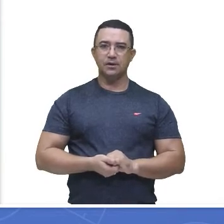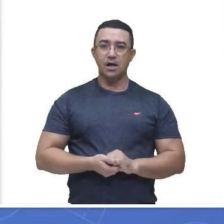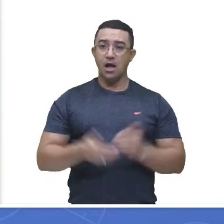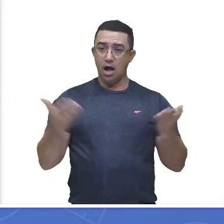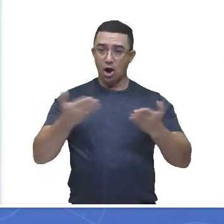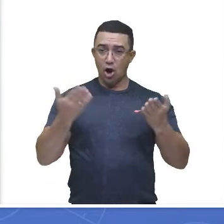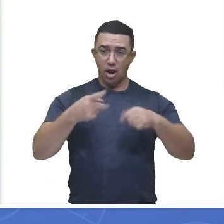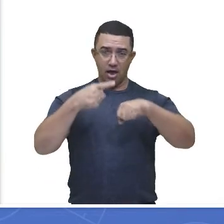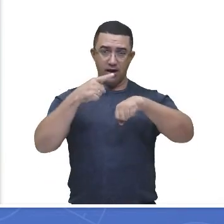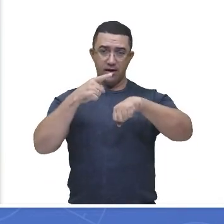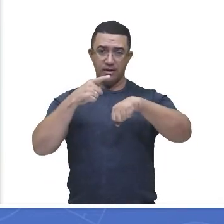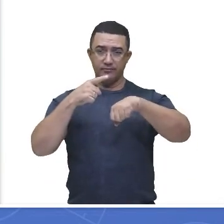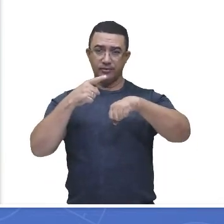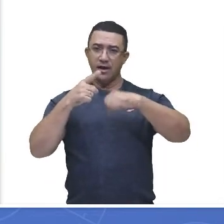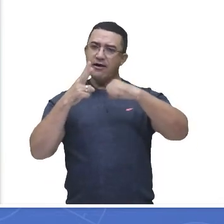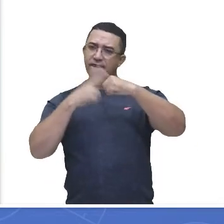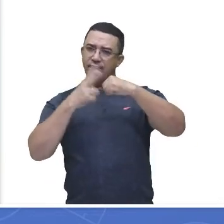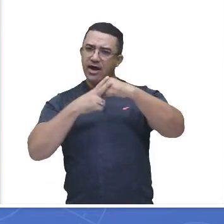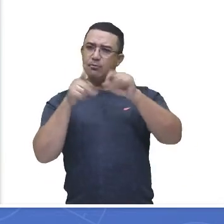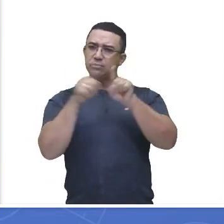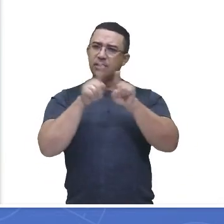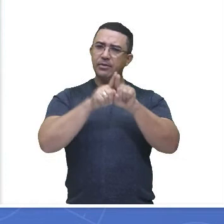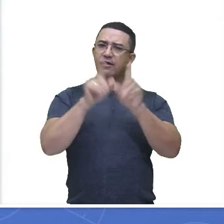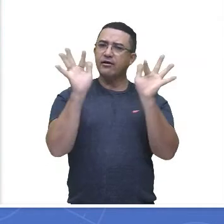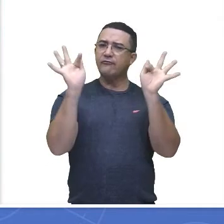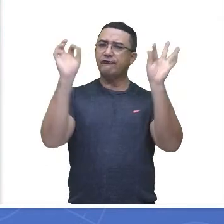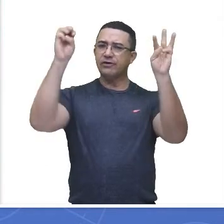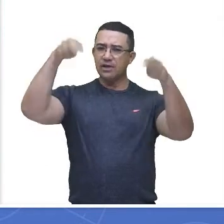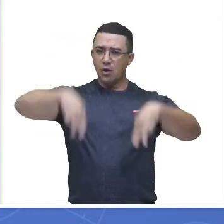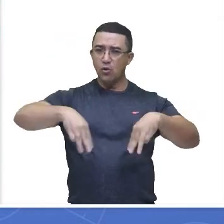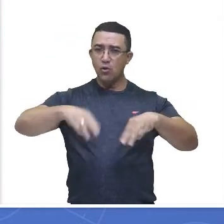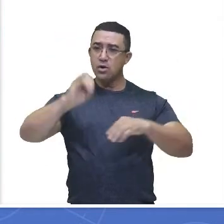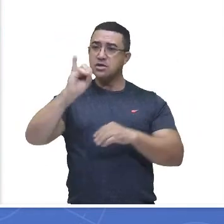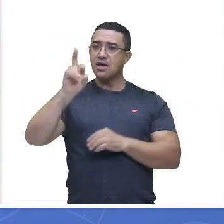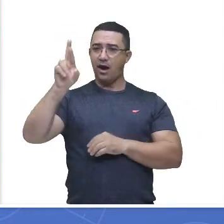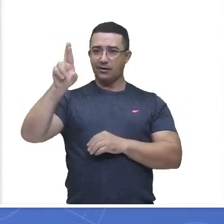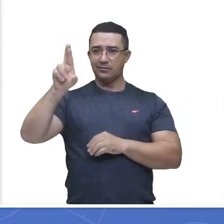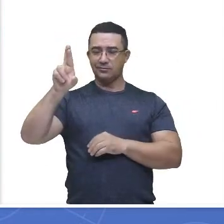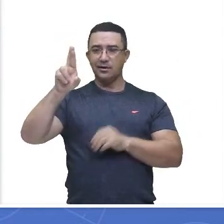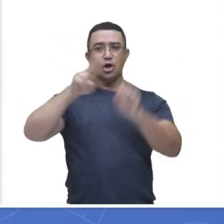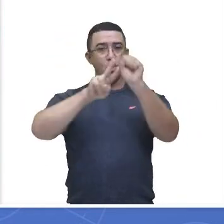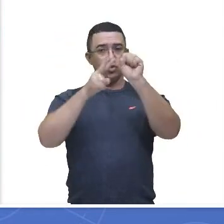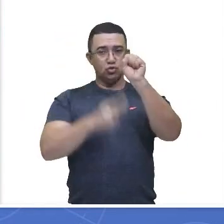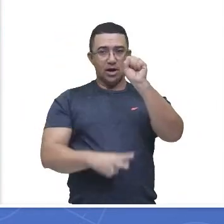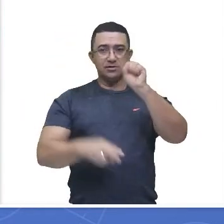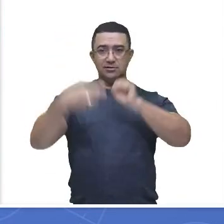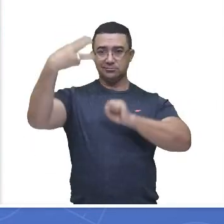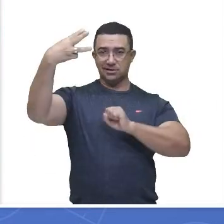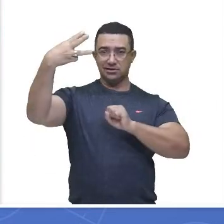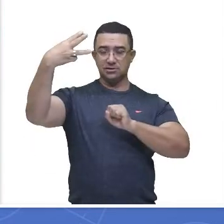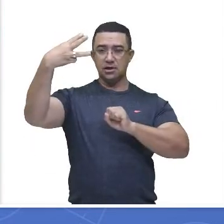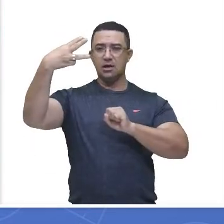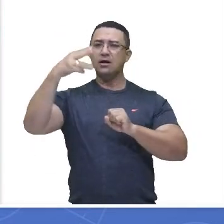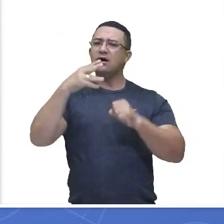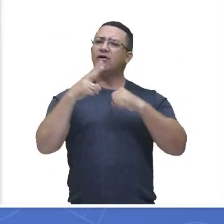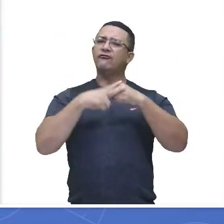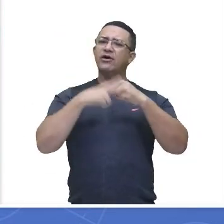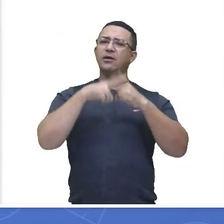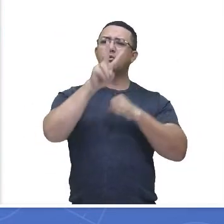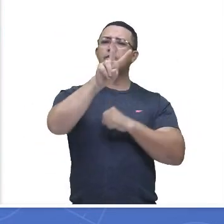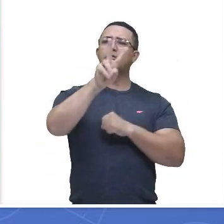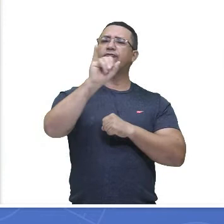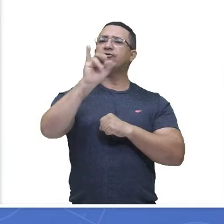verbo terminado em IR, de terceira conjugação. Então, eu tenho aqui o verbo bibi. Verbo bibi